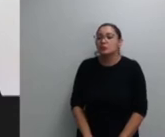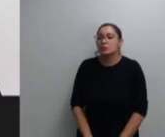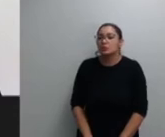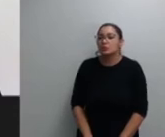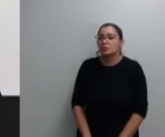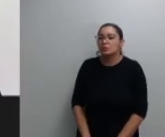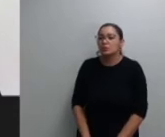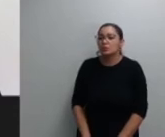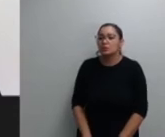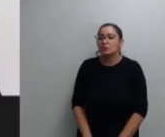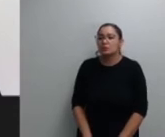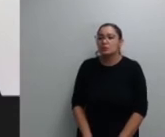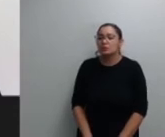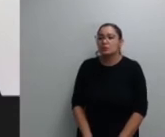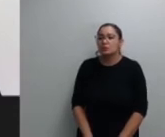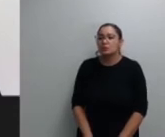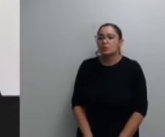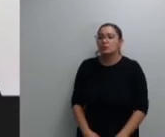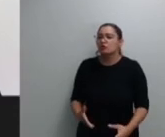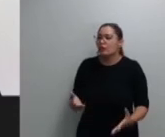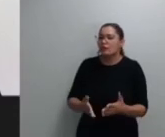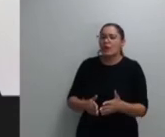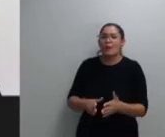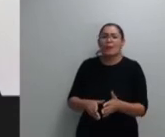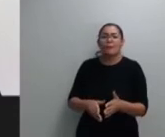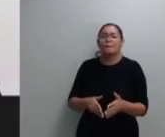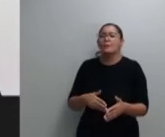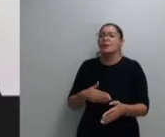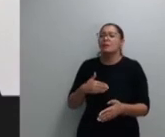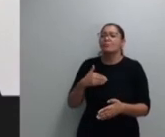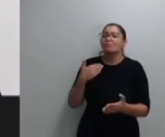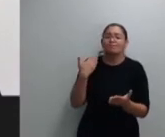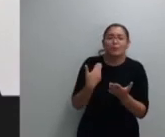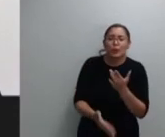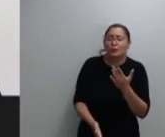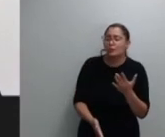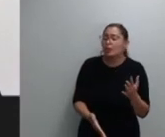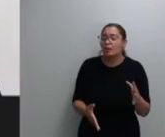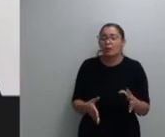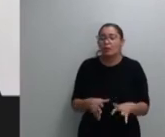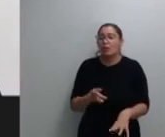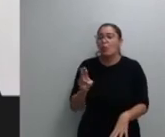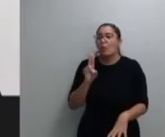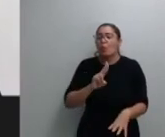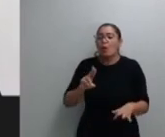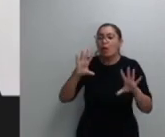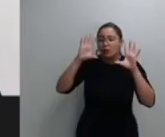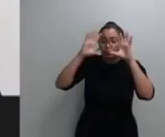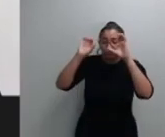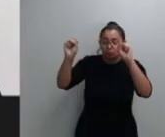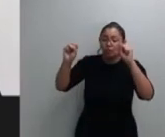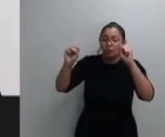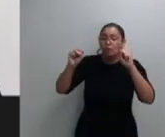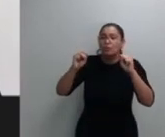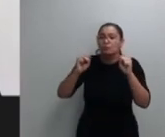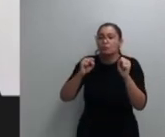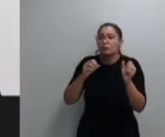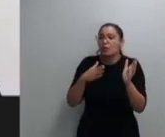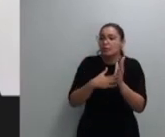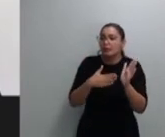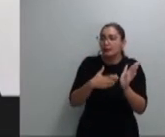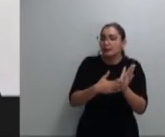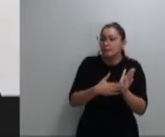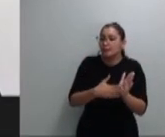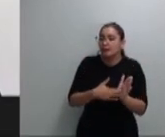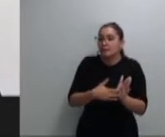já havia passado pelo tribunal de contas da união um procedimento relativo a essa